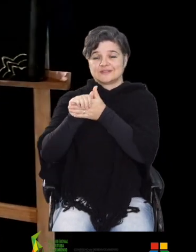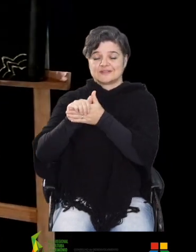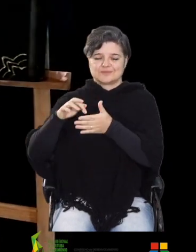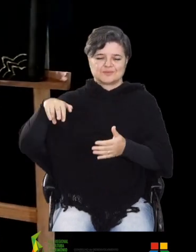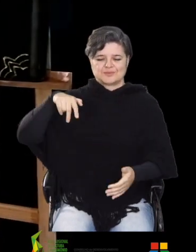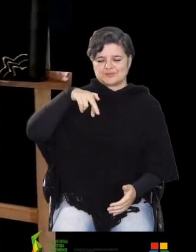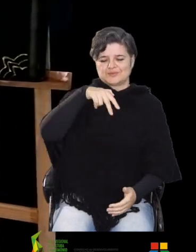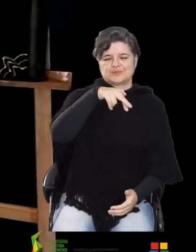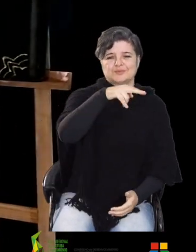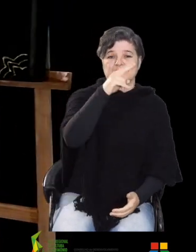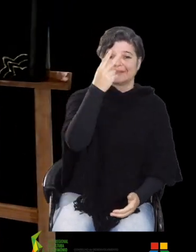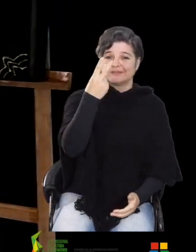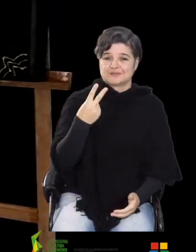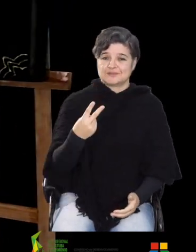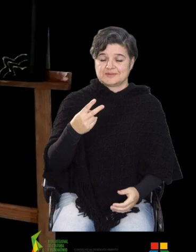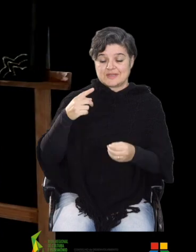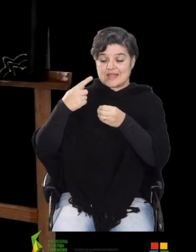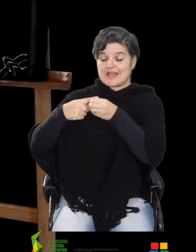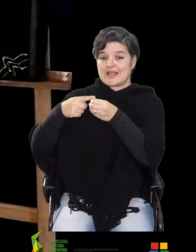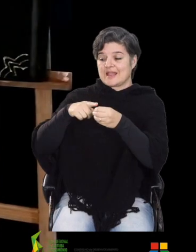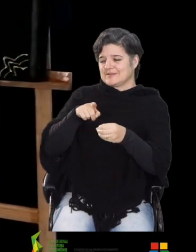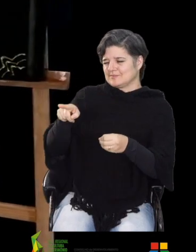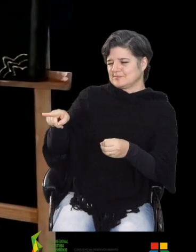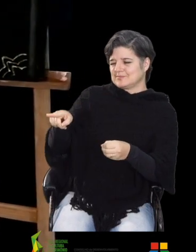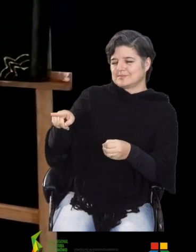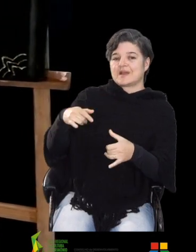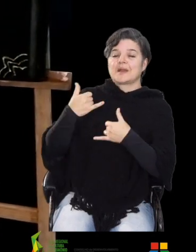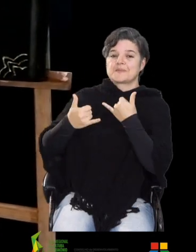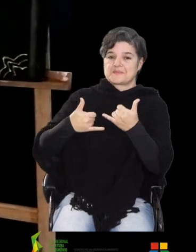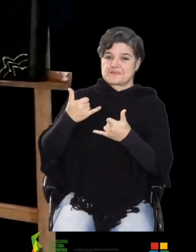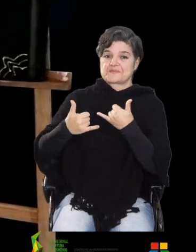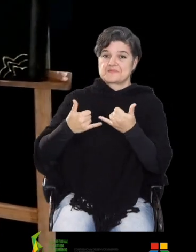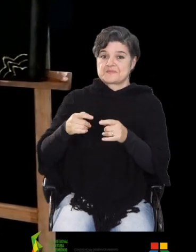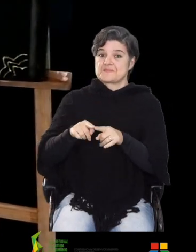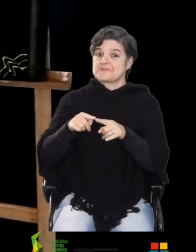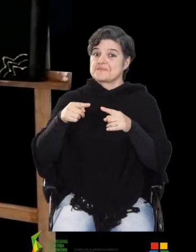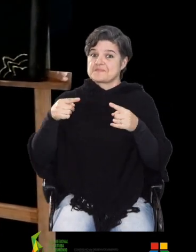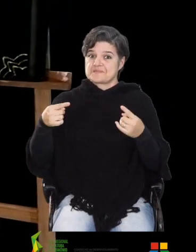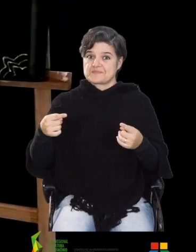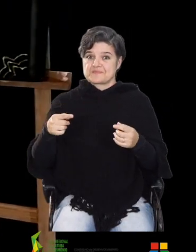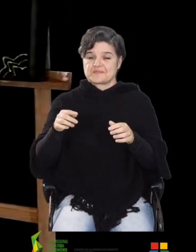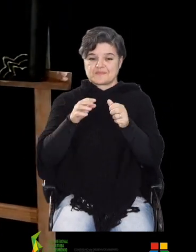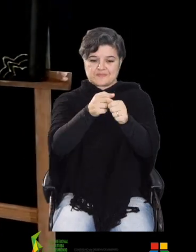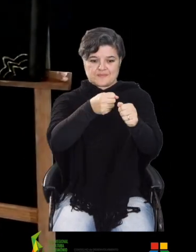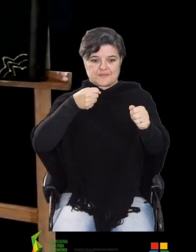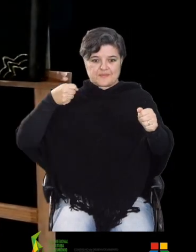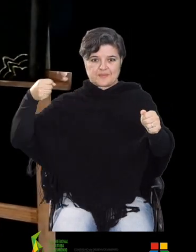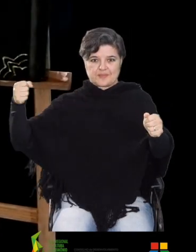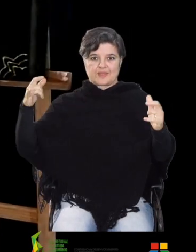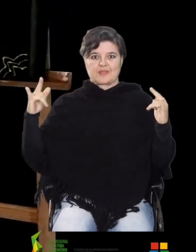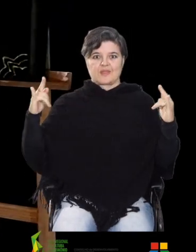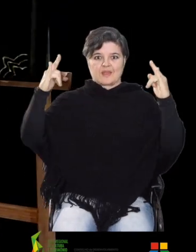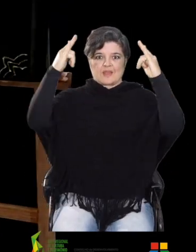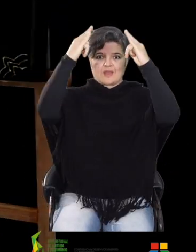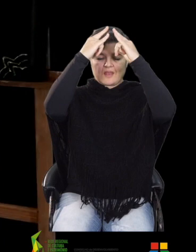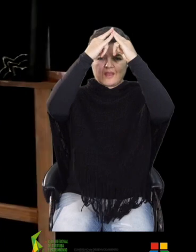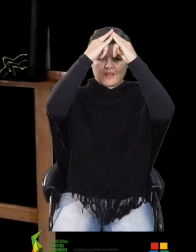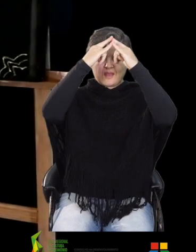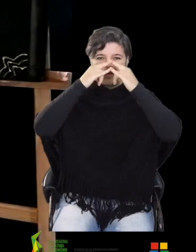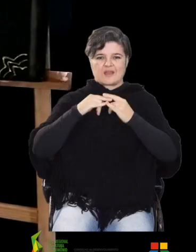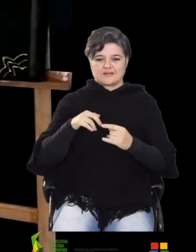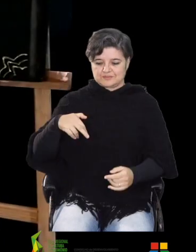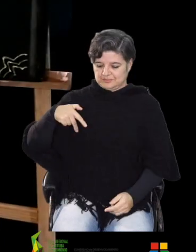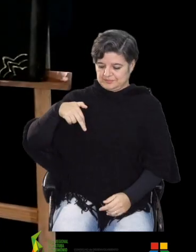correndo na aldeia brincar mas antes pela porta do castelo não se